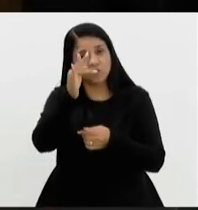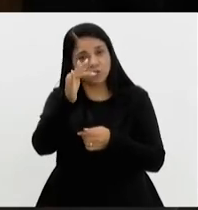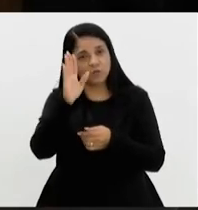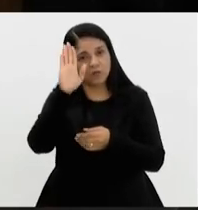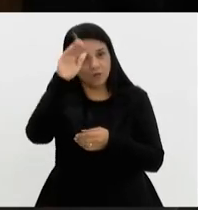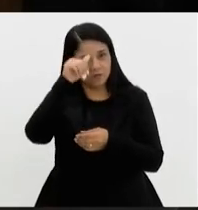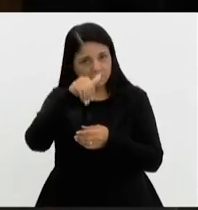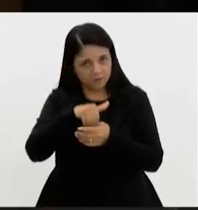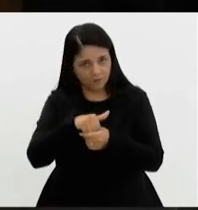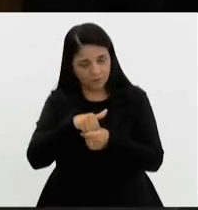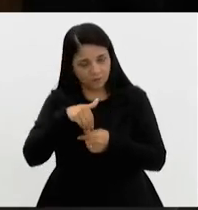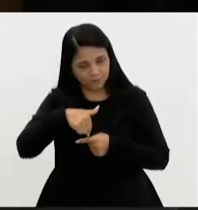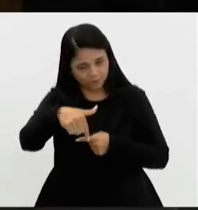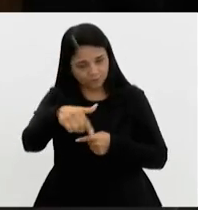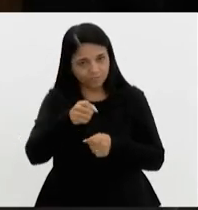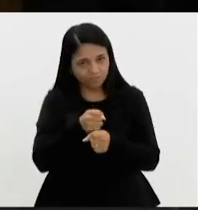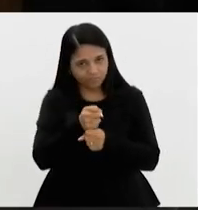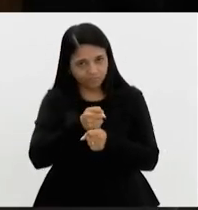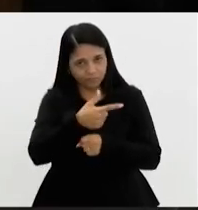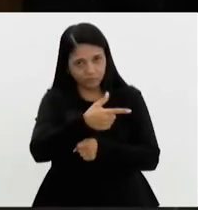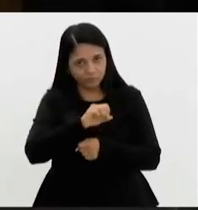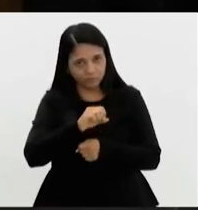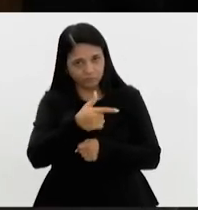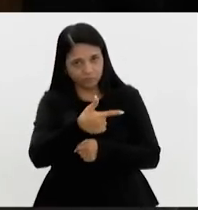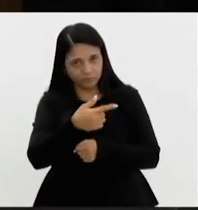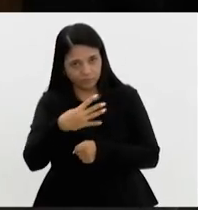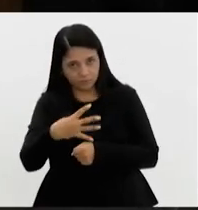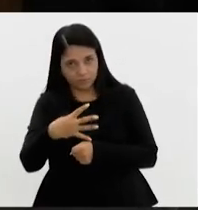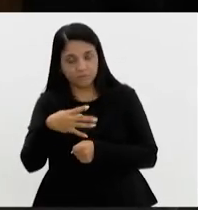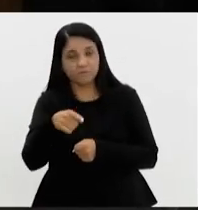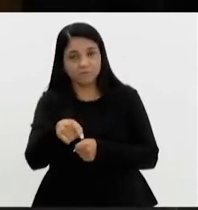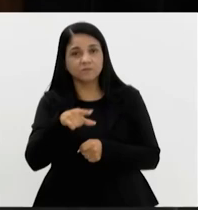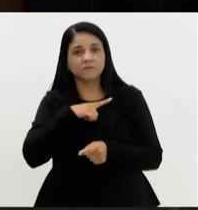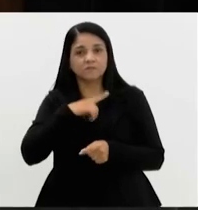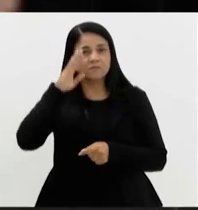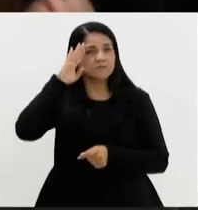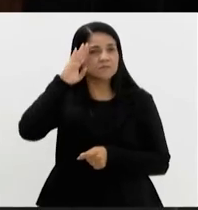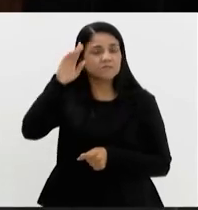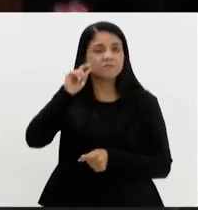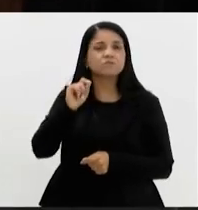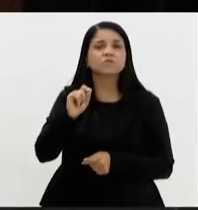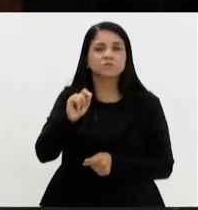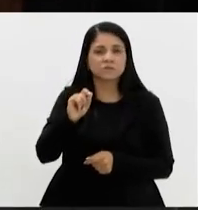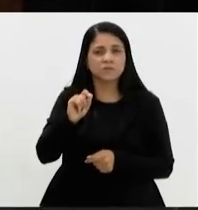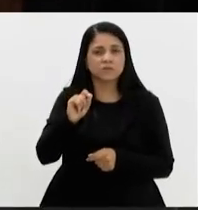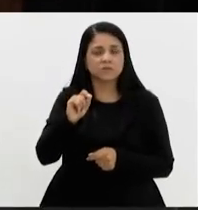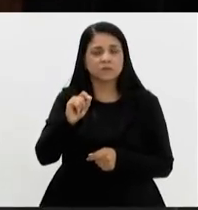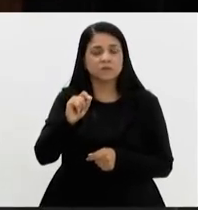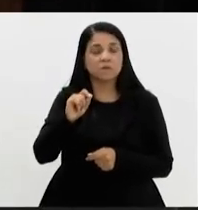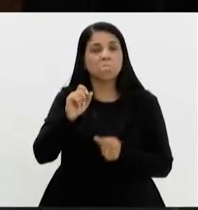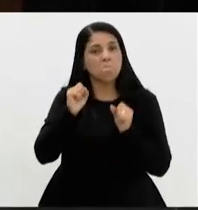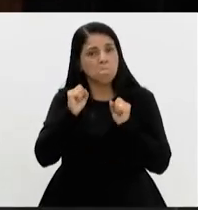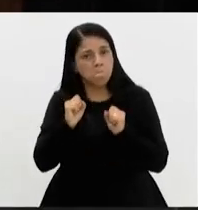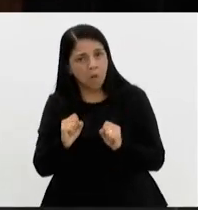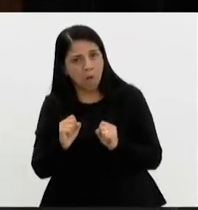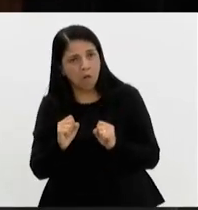eleições em especial no que no que tange esse standards né de de que que poderá terminantemente